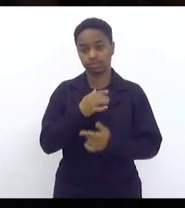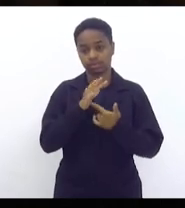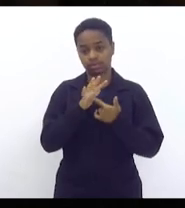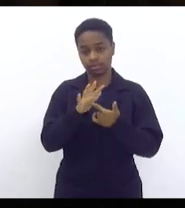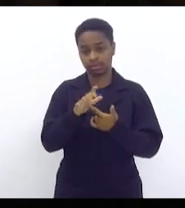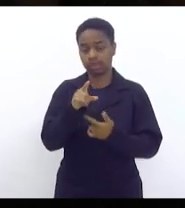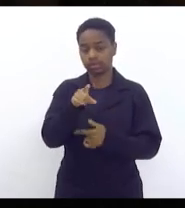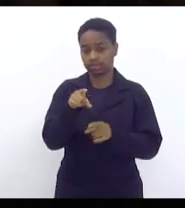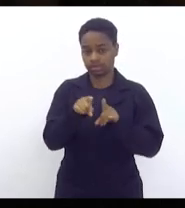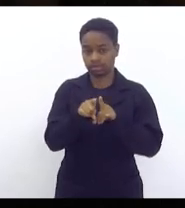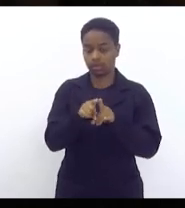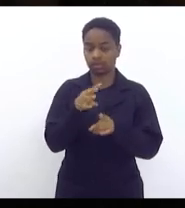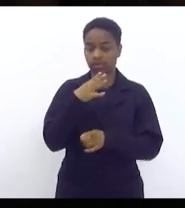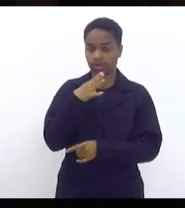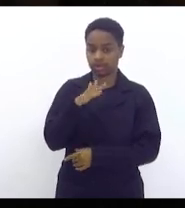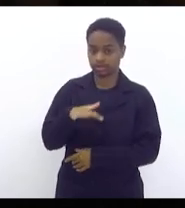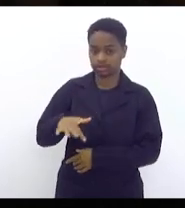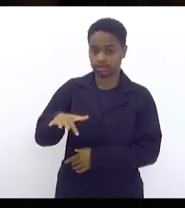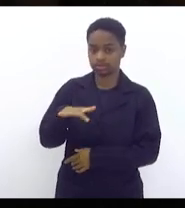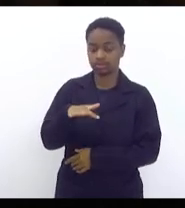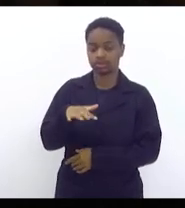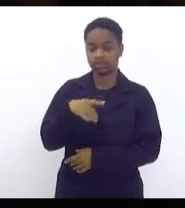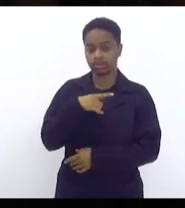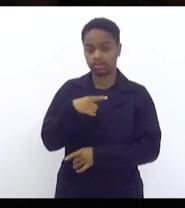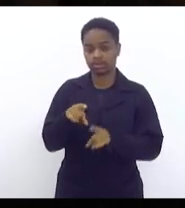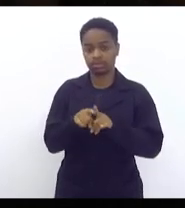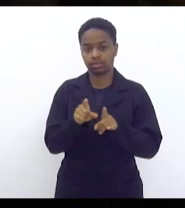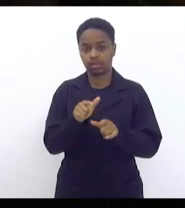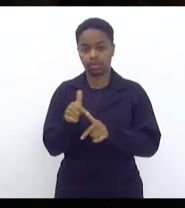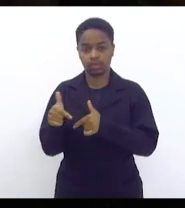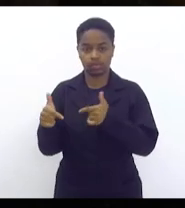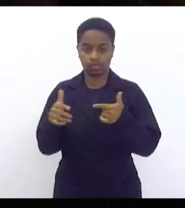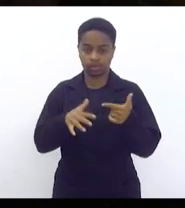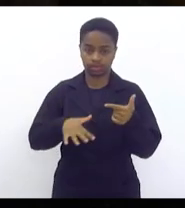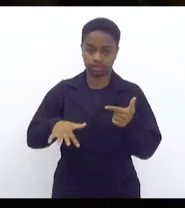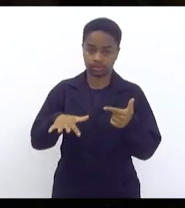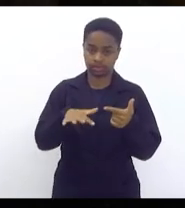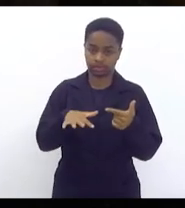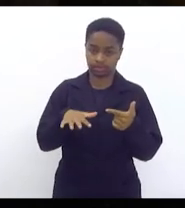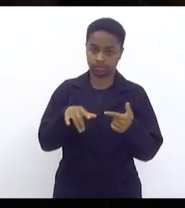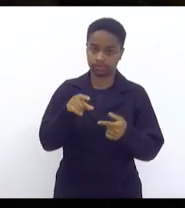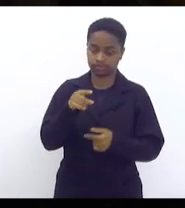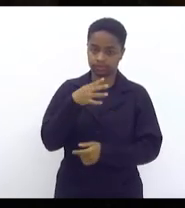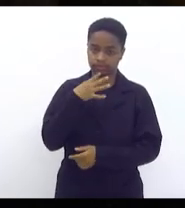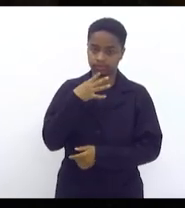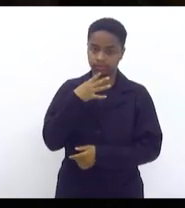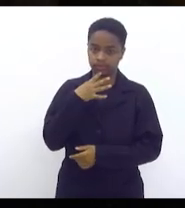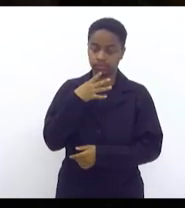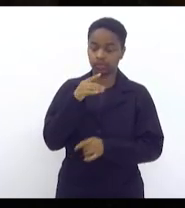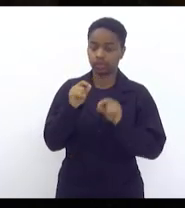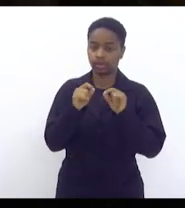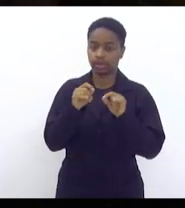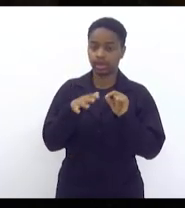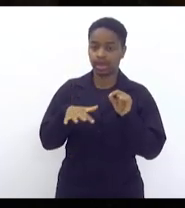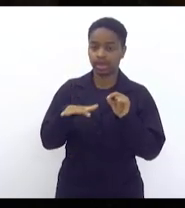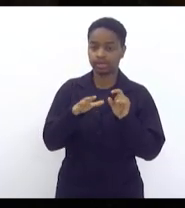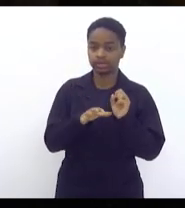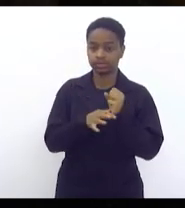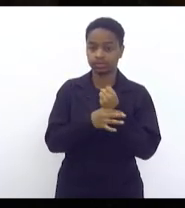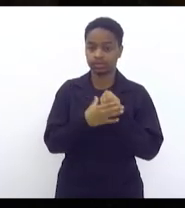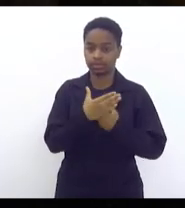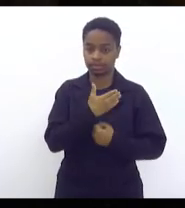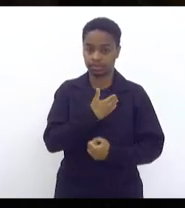mais conhece, entre tantas áreas do seu conhecimento, que é a área da segurança pública,